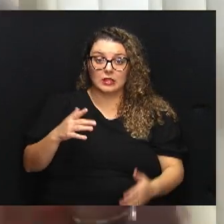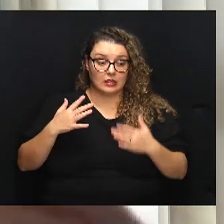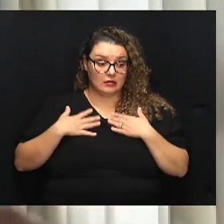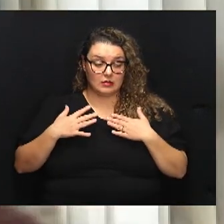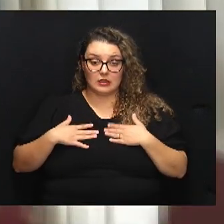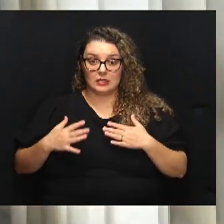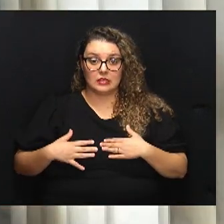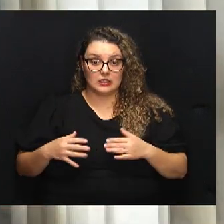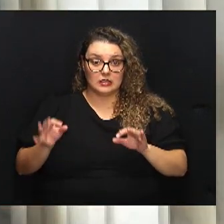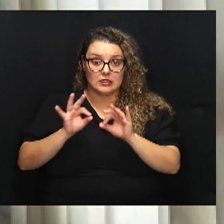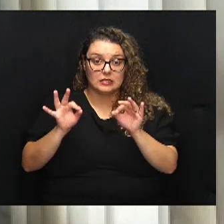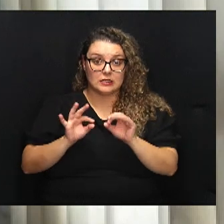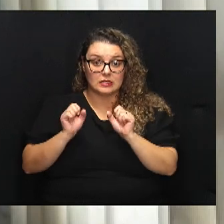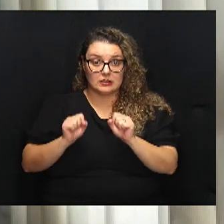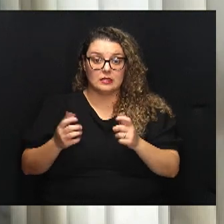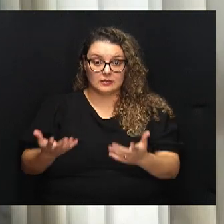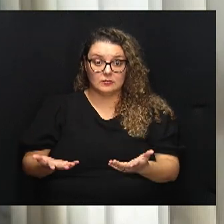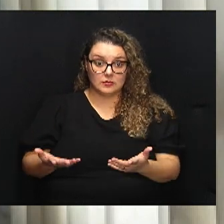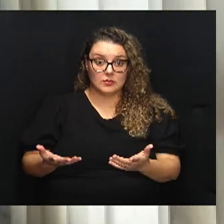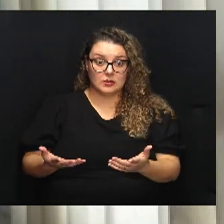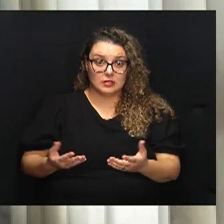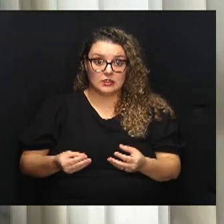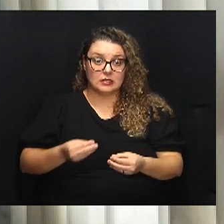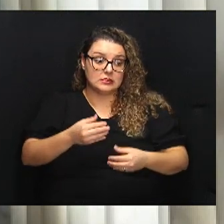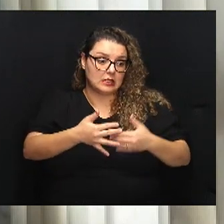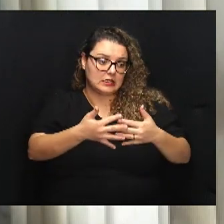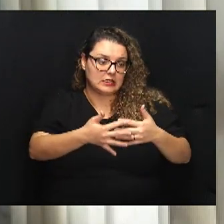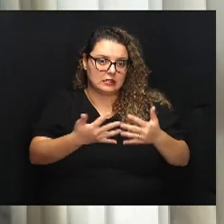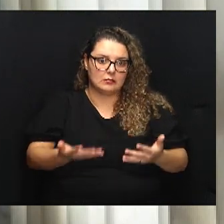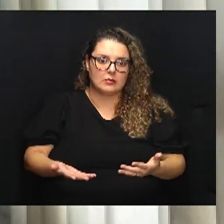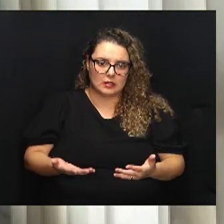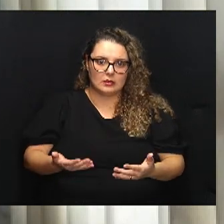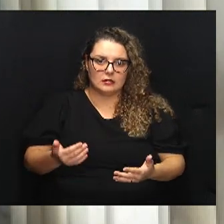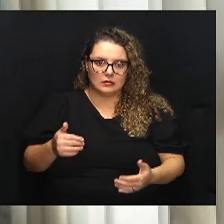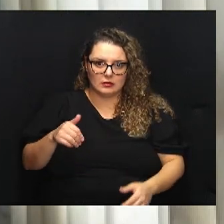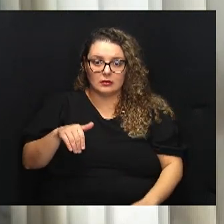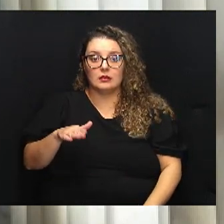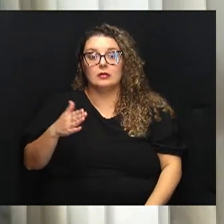Gabriel, nada que pudesse, né, ainda mais